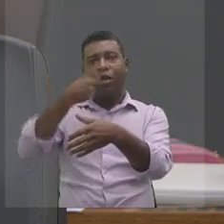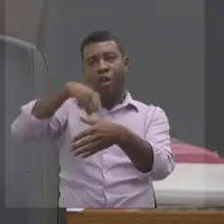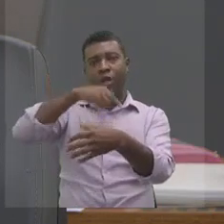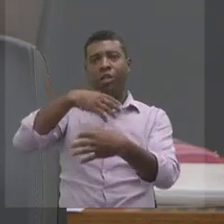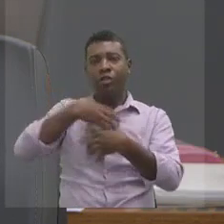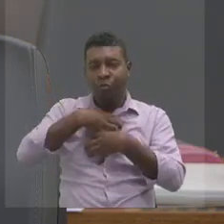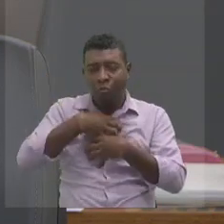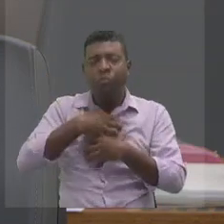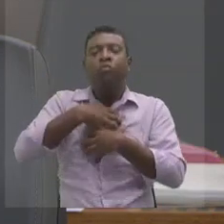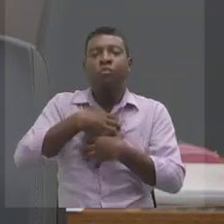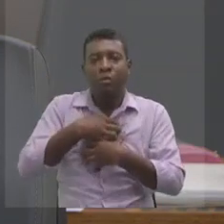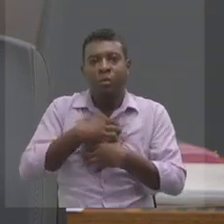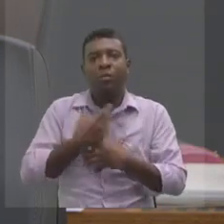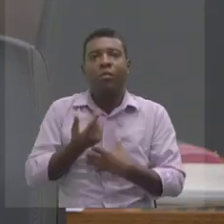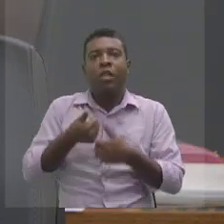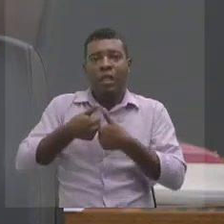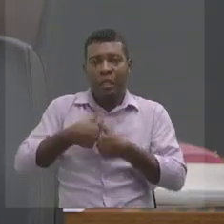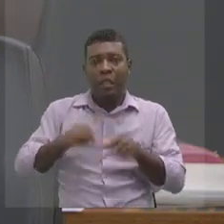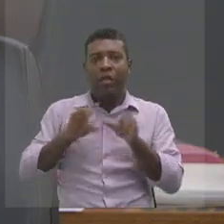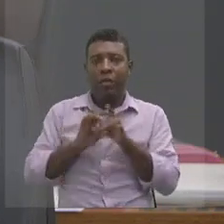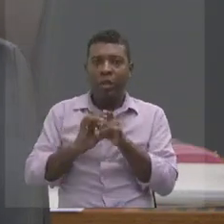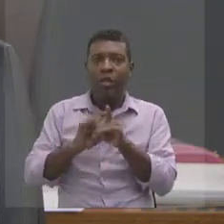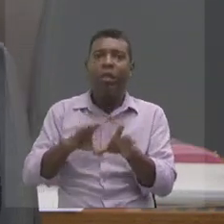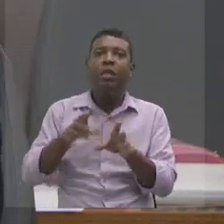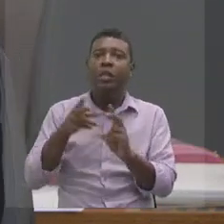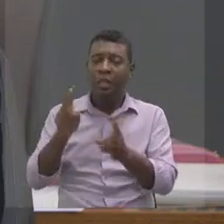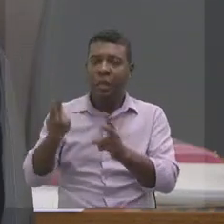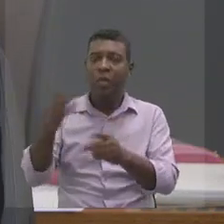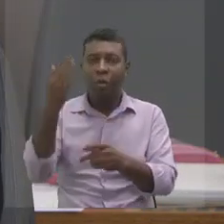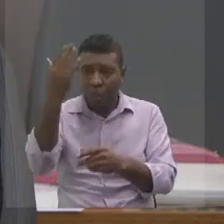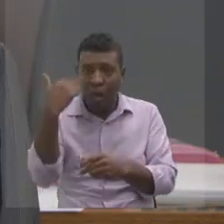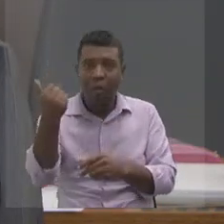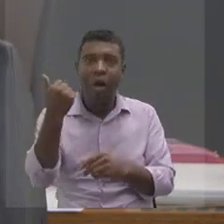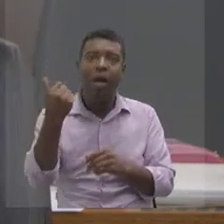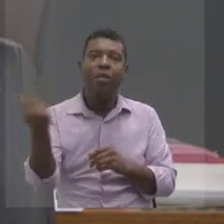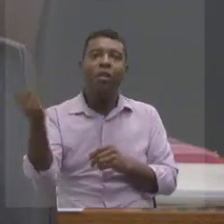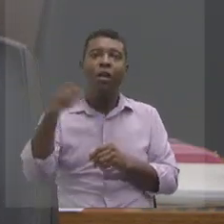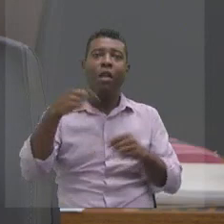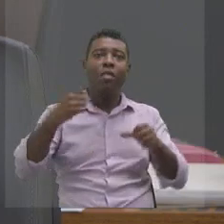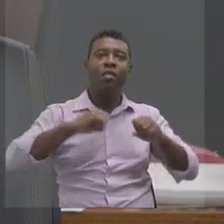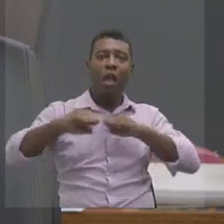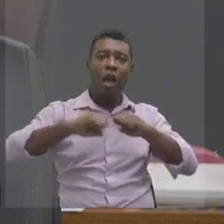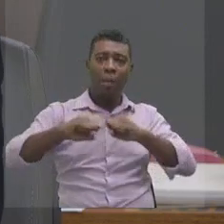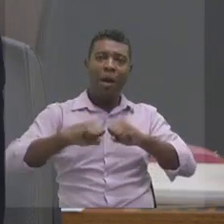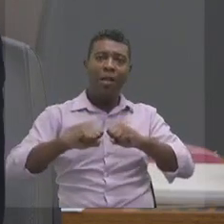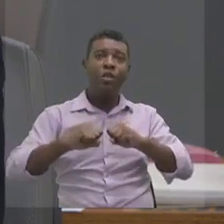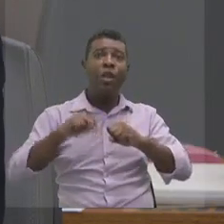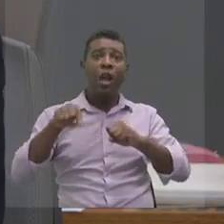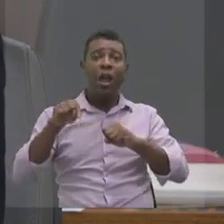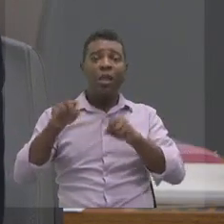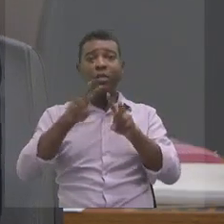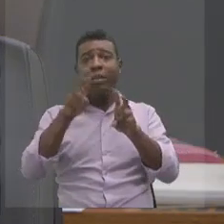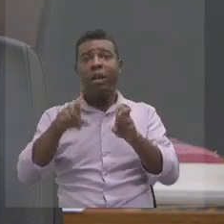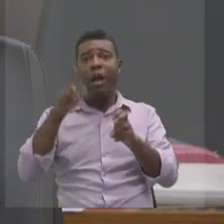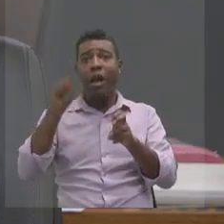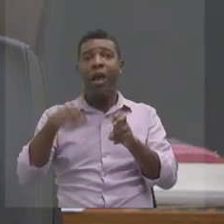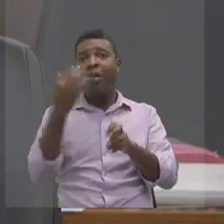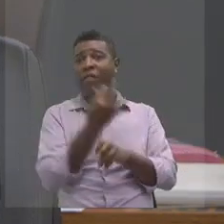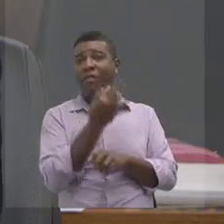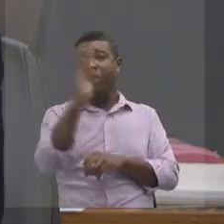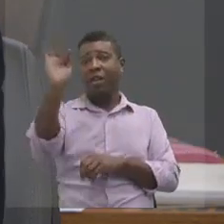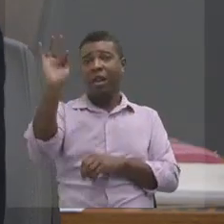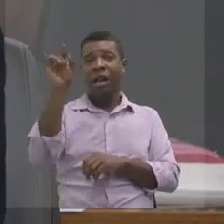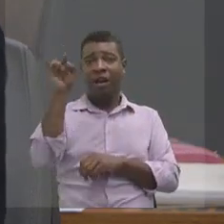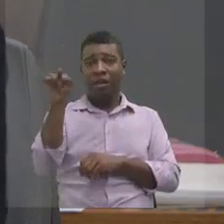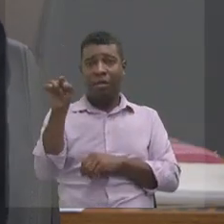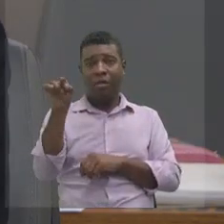né nos colocamos à disposição sempre que chamados para participar desse debate é essa questão também é um tema Federal né não é um tema do Estado uma vez